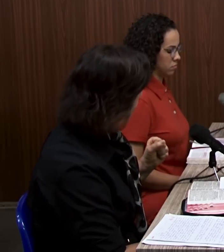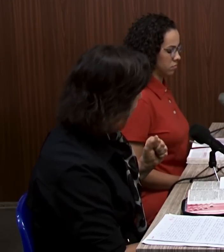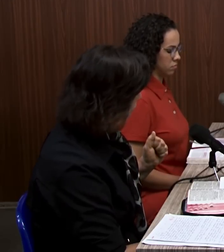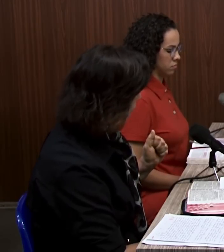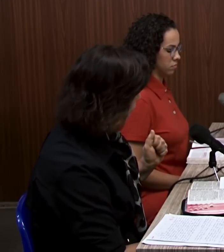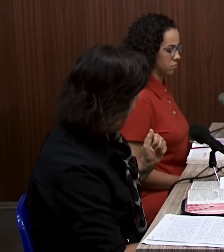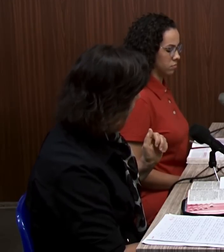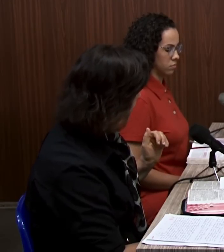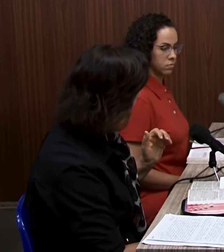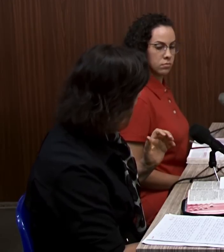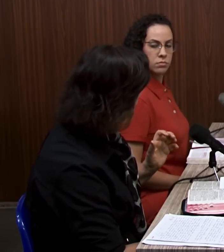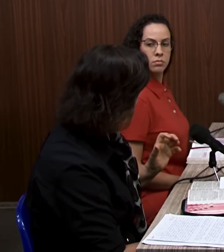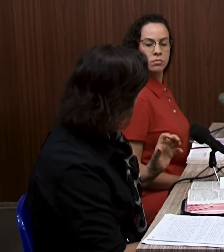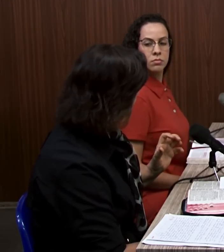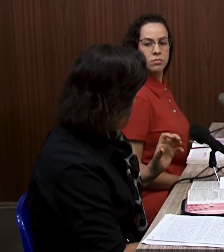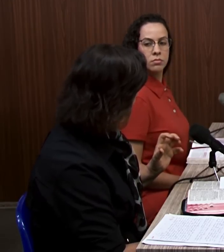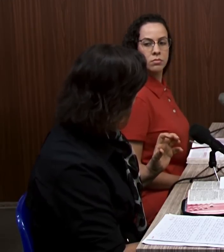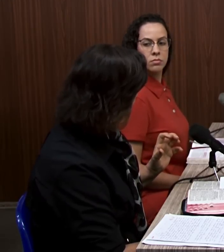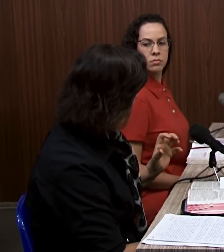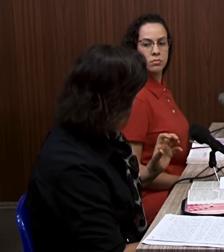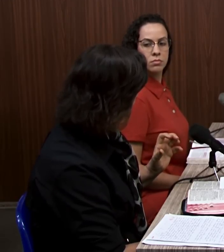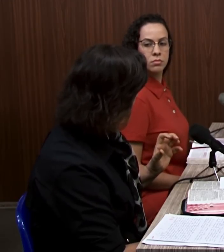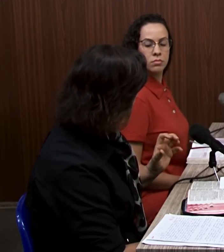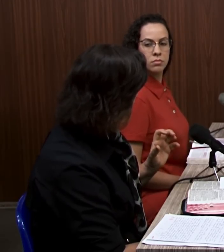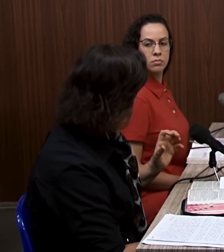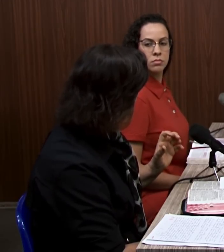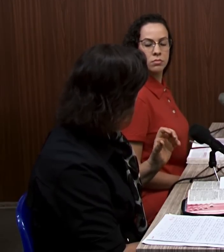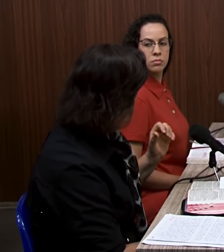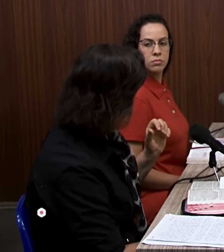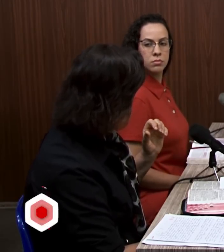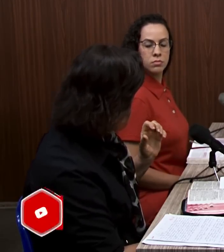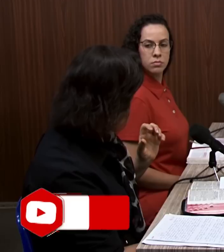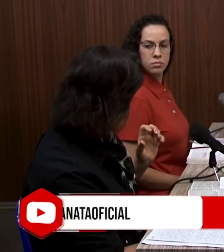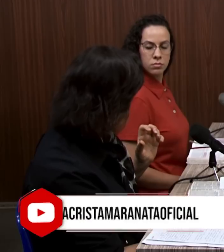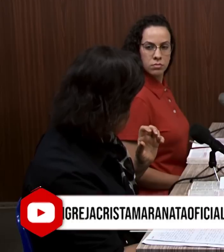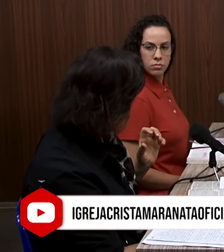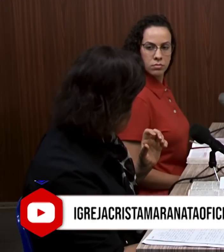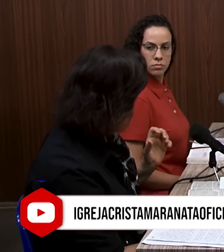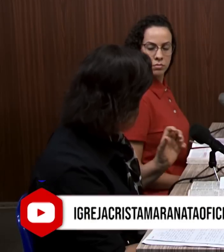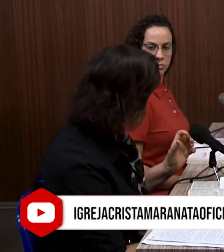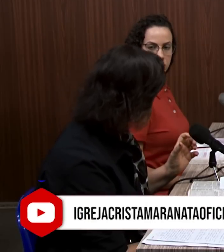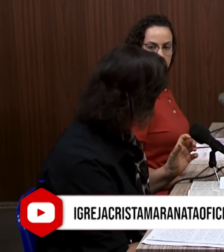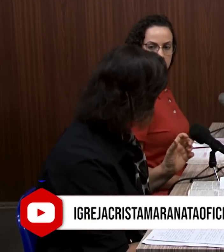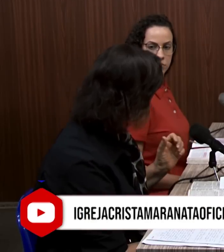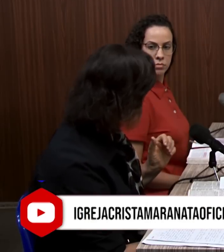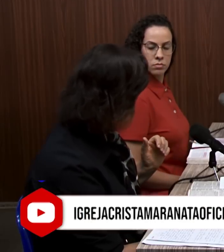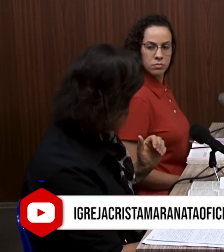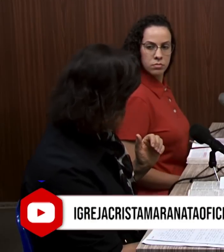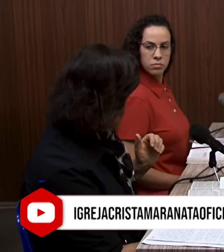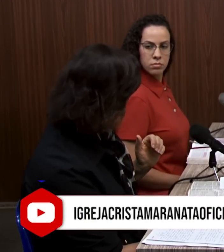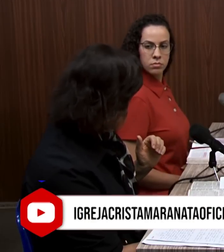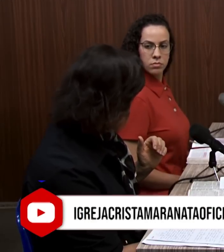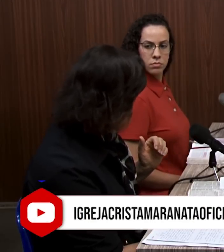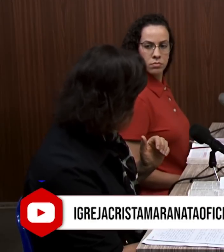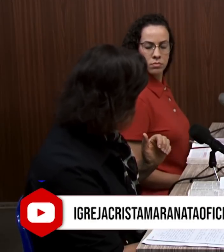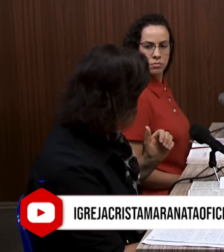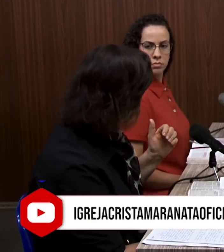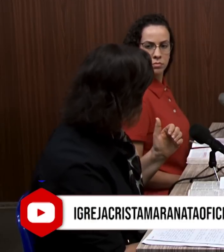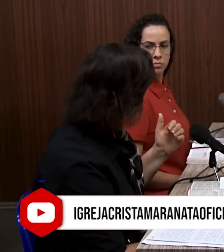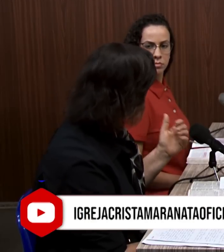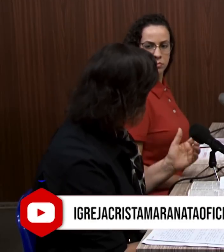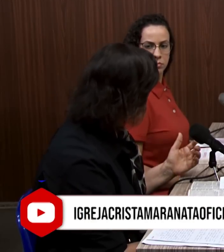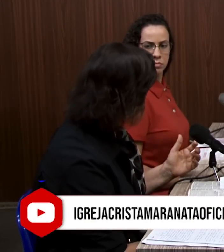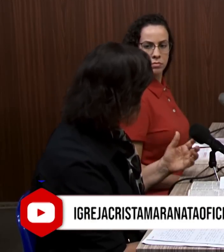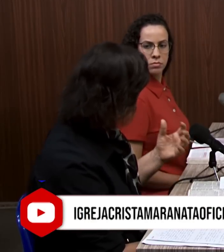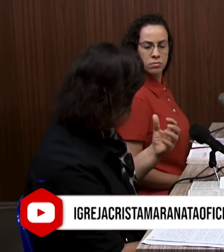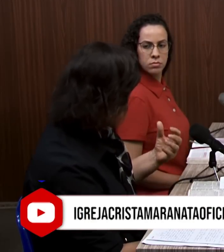importante, porque o Senhor, quando a gente se entrega para o Senhor, quando a gente quer se entregar